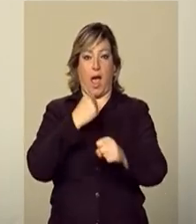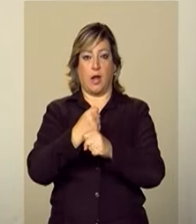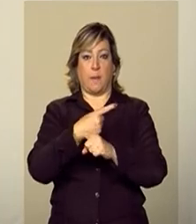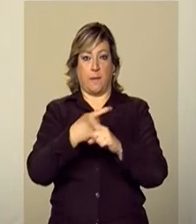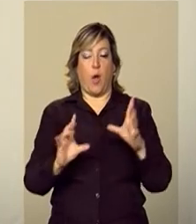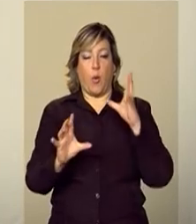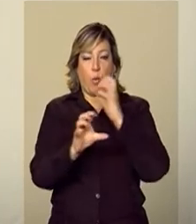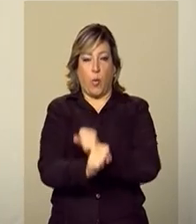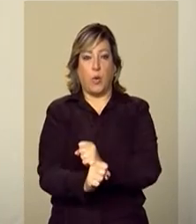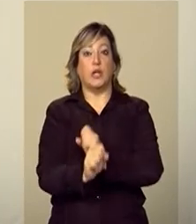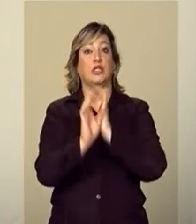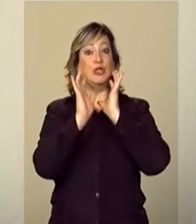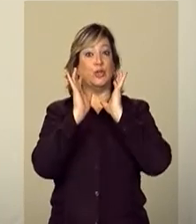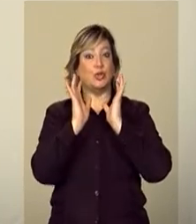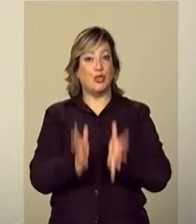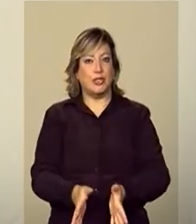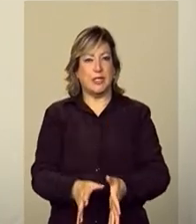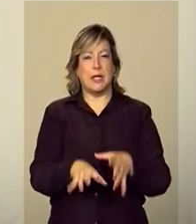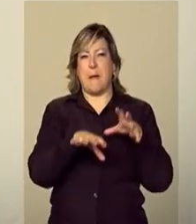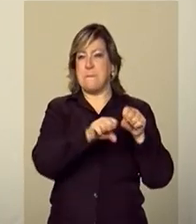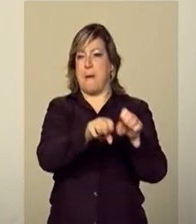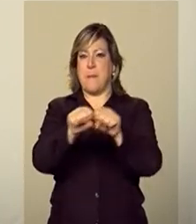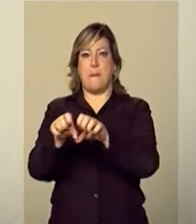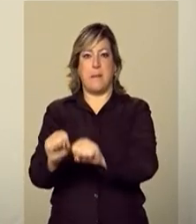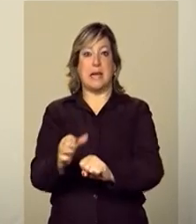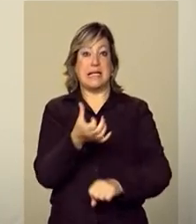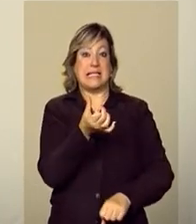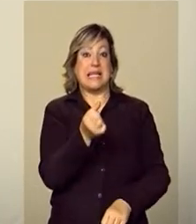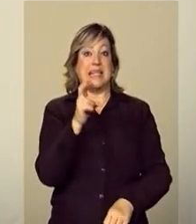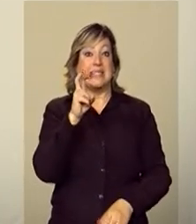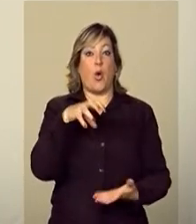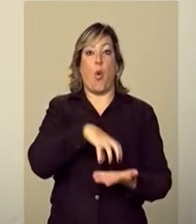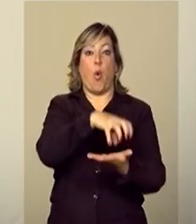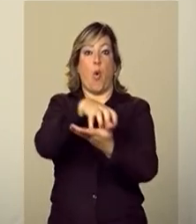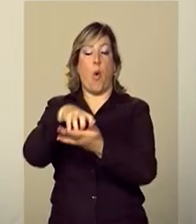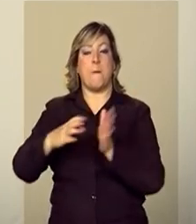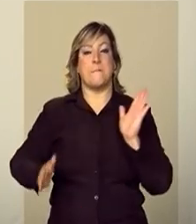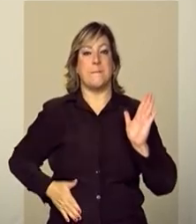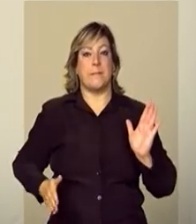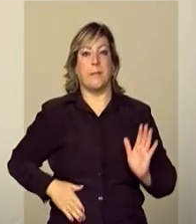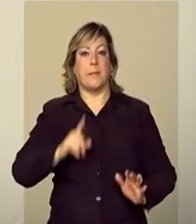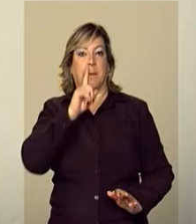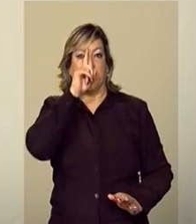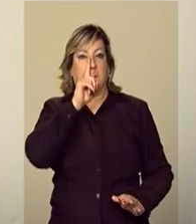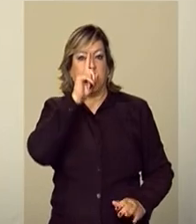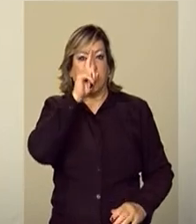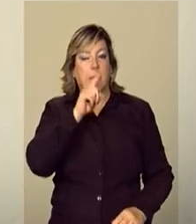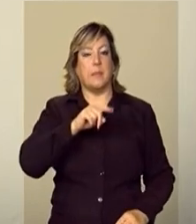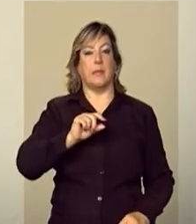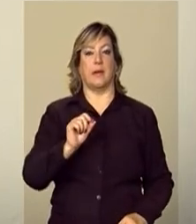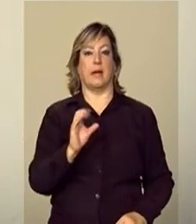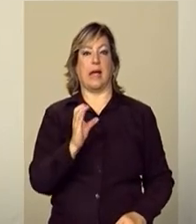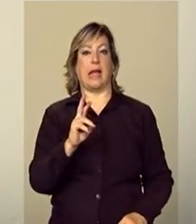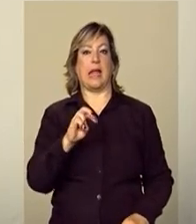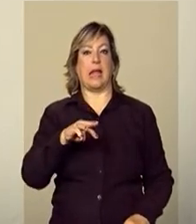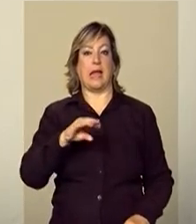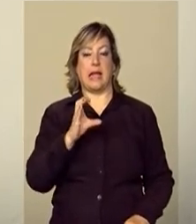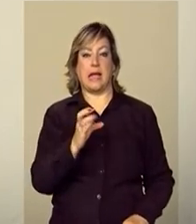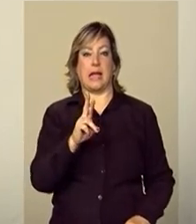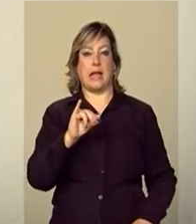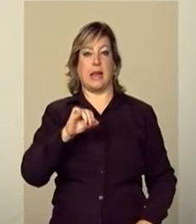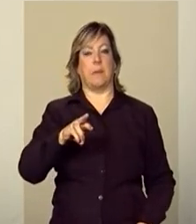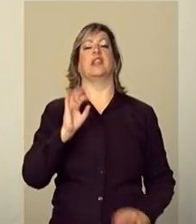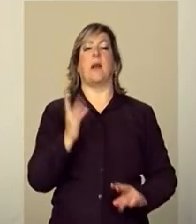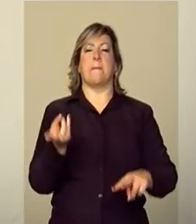meio foram desarticuladas 65 Organizações criminosas e prenderam mais de 20